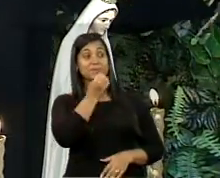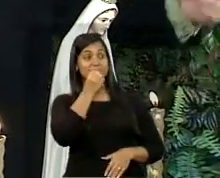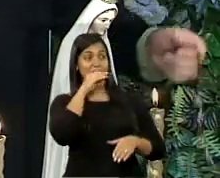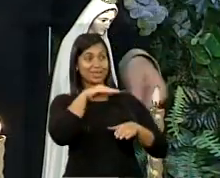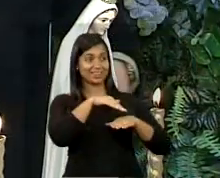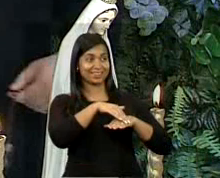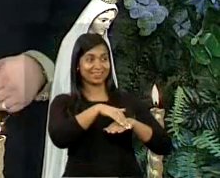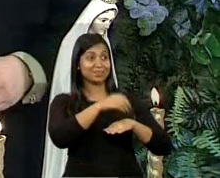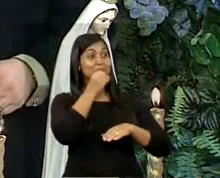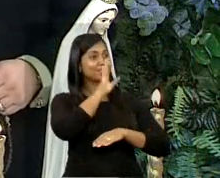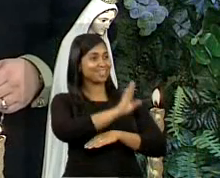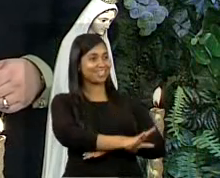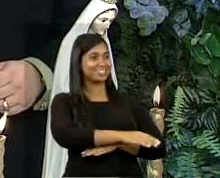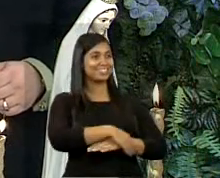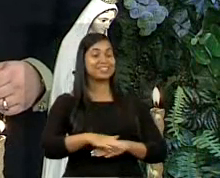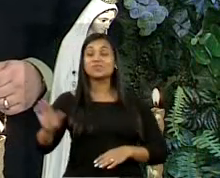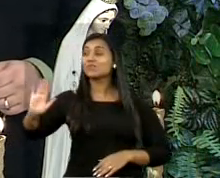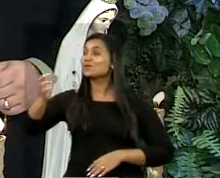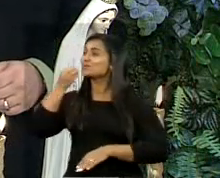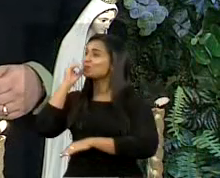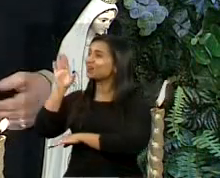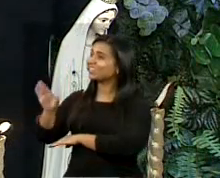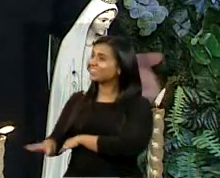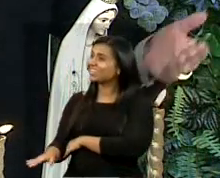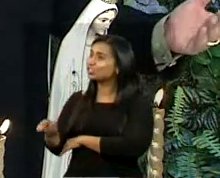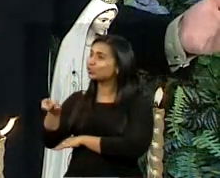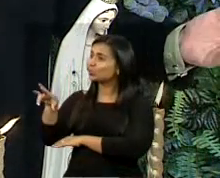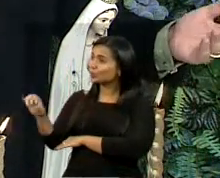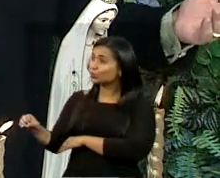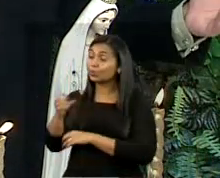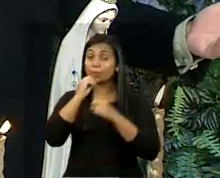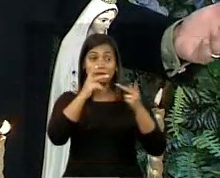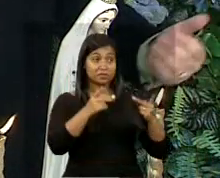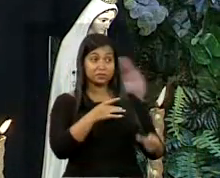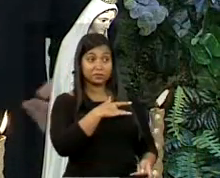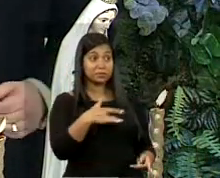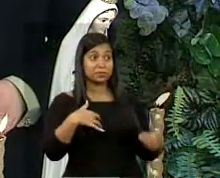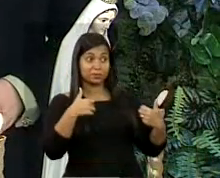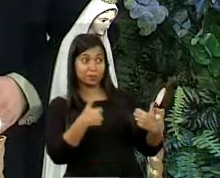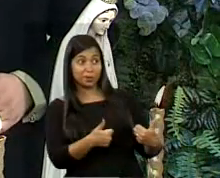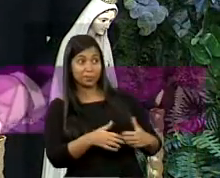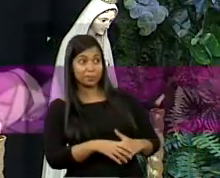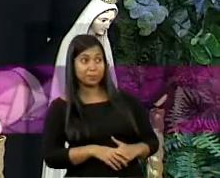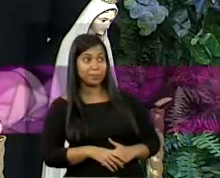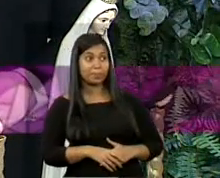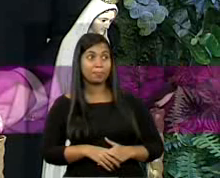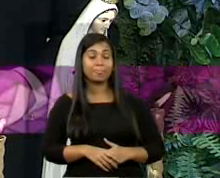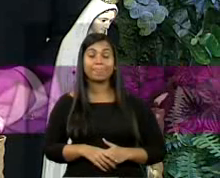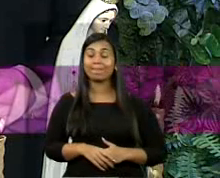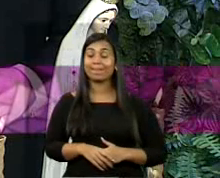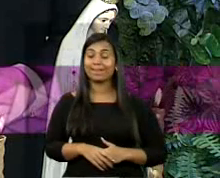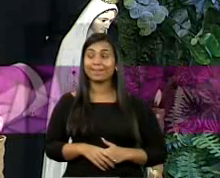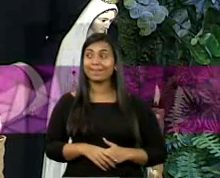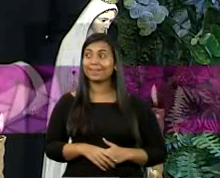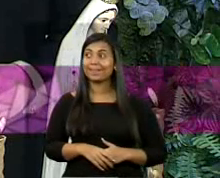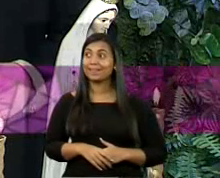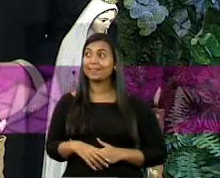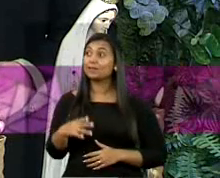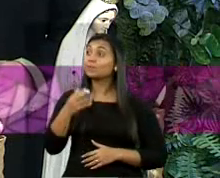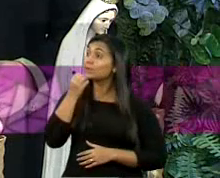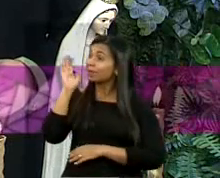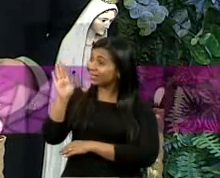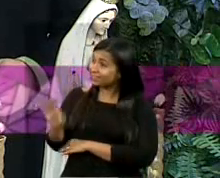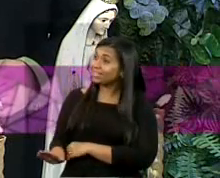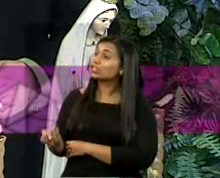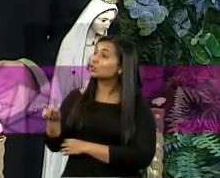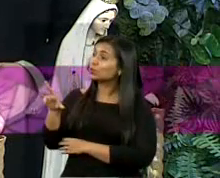boa tarde! Boa tarde, Lúcio. Seja bem-vinda. Tudo bem com você, Carmen? Boa